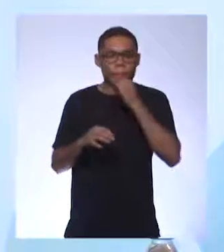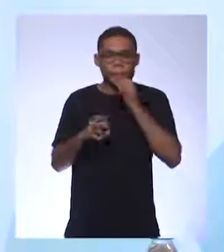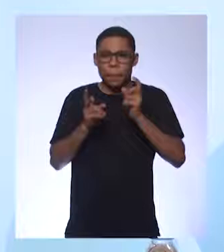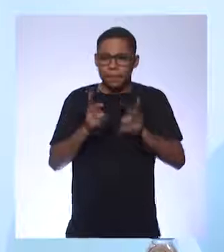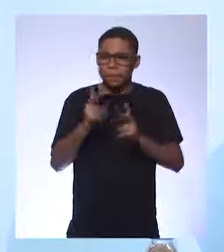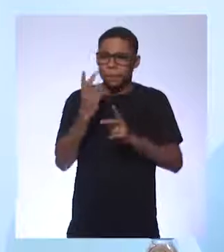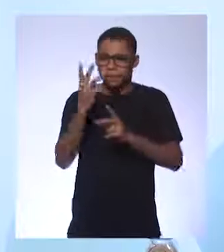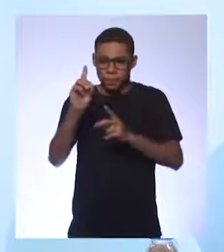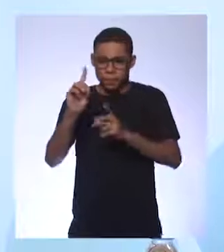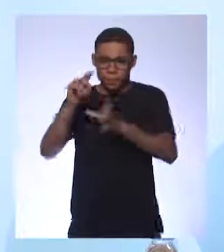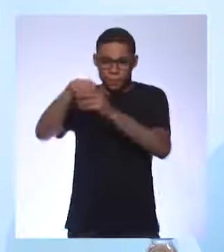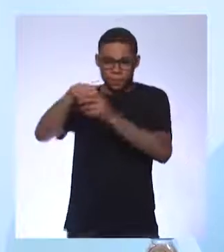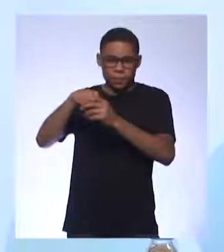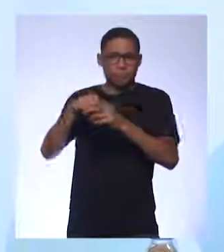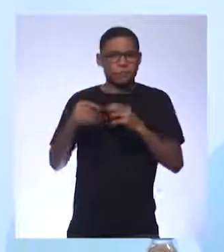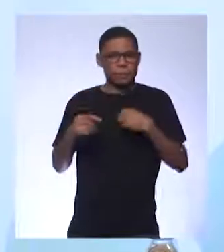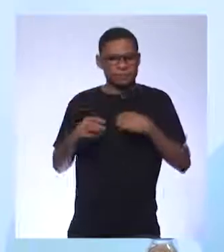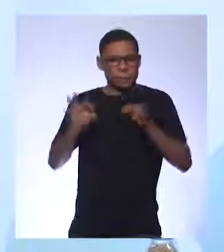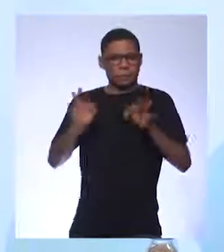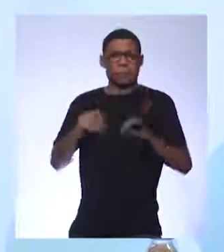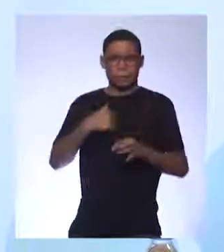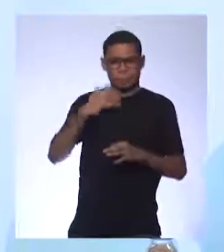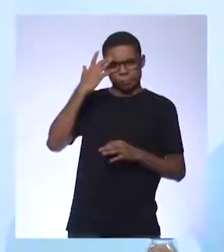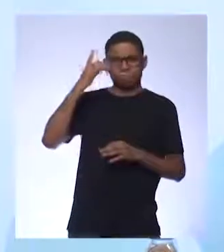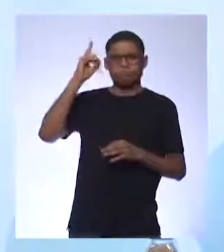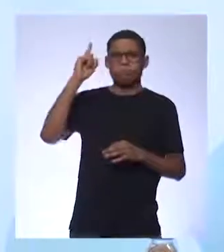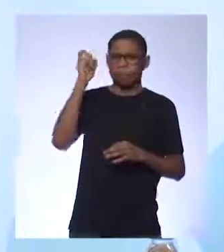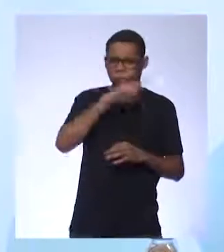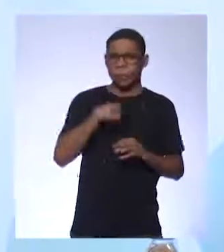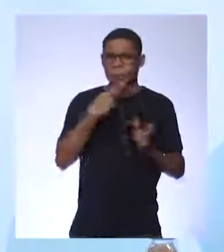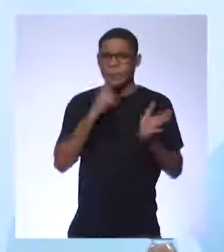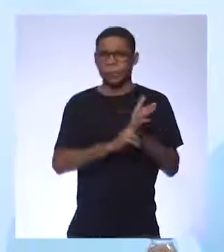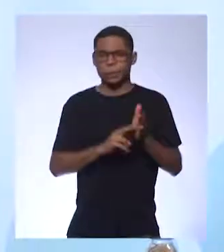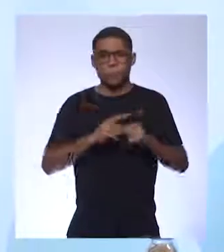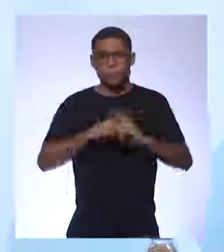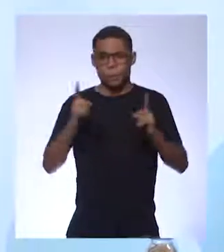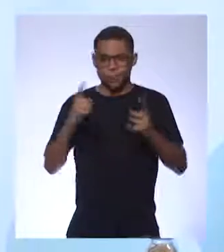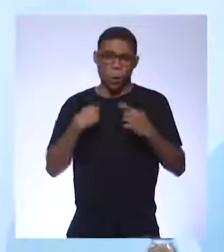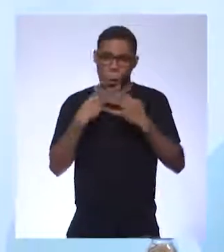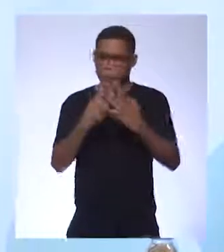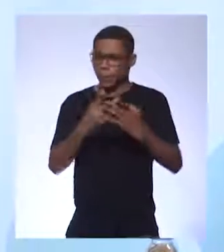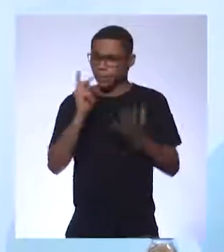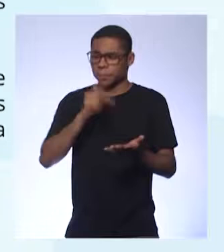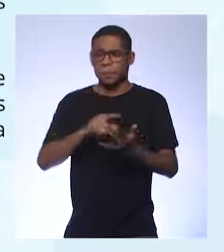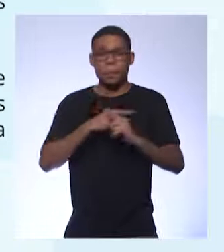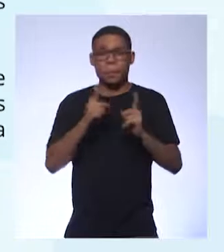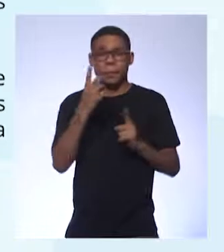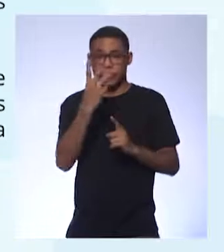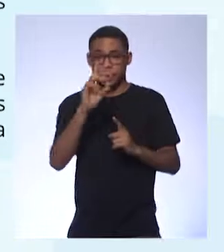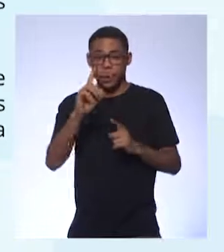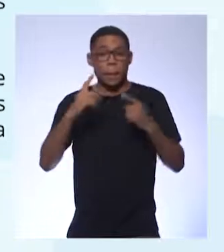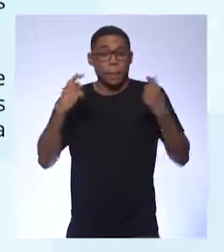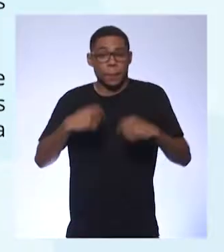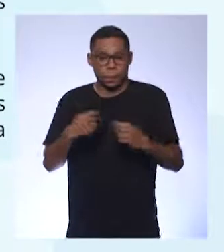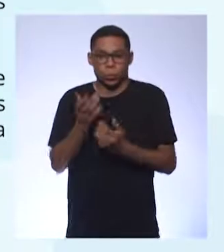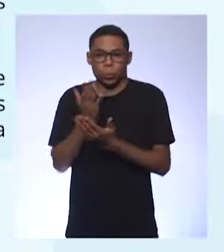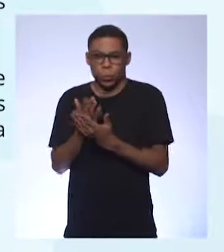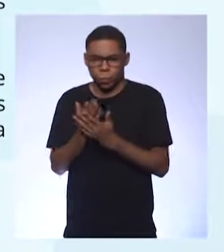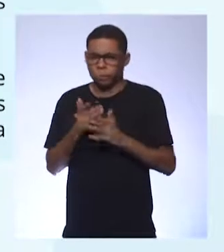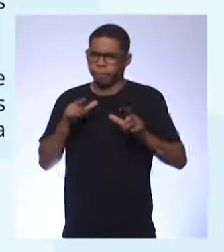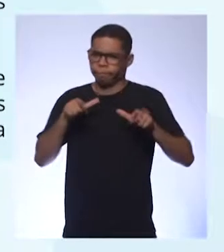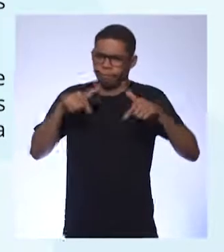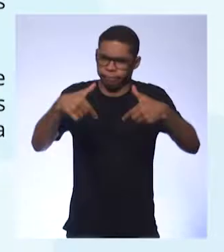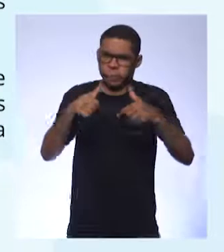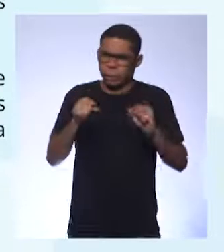objetos 3D, honestamente, eu confesso, achei muito difícil. Mas eles dizem que projetar em 3D exige apenas estudo,